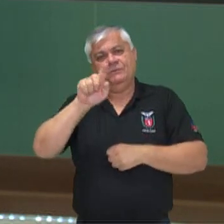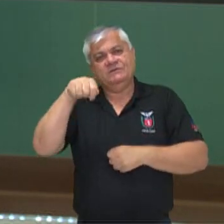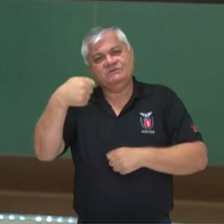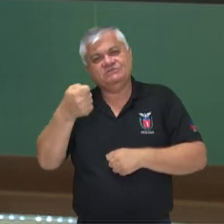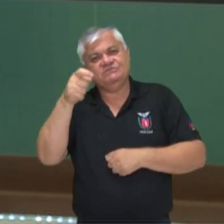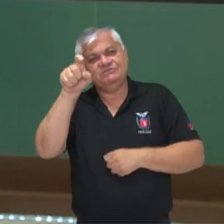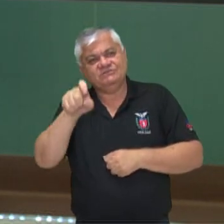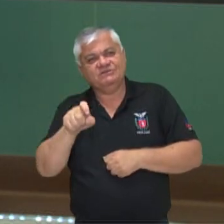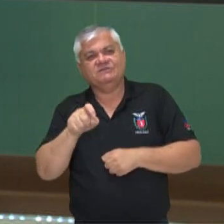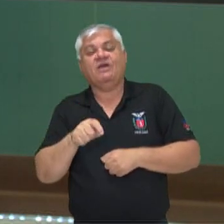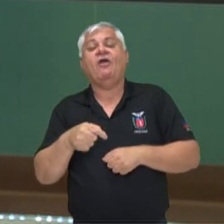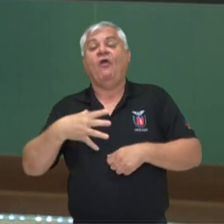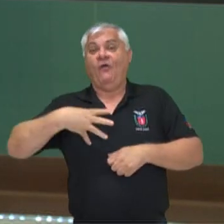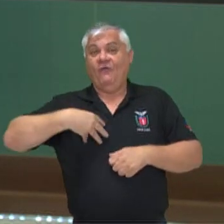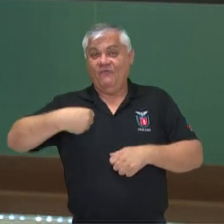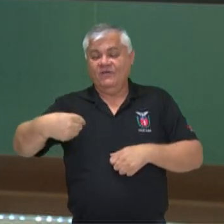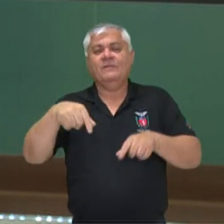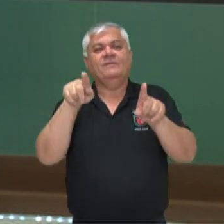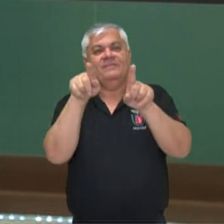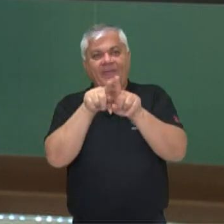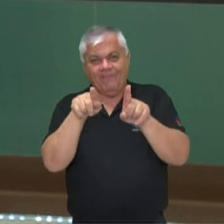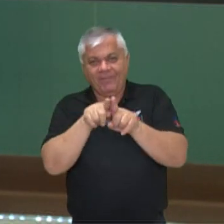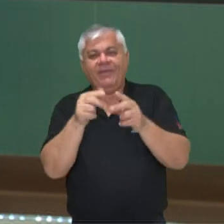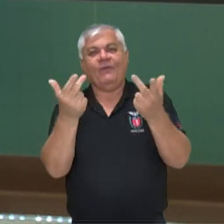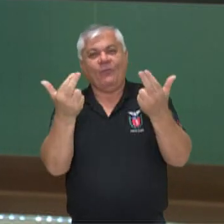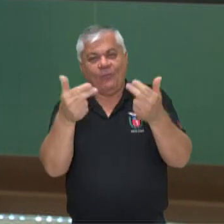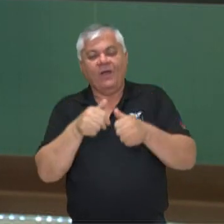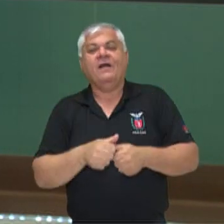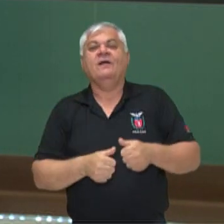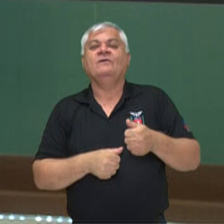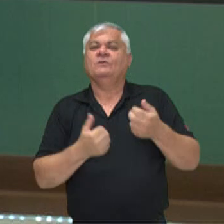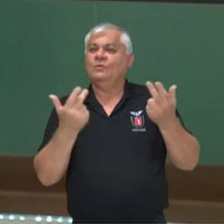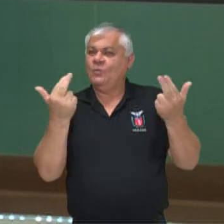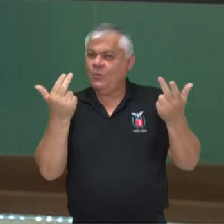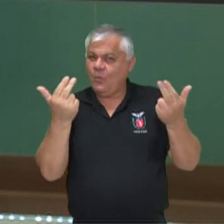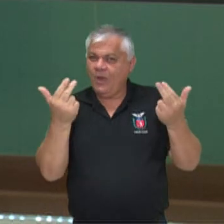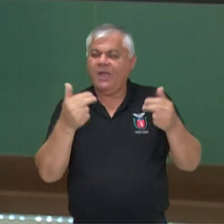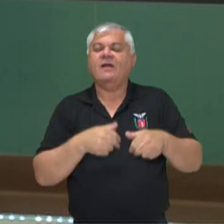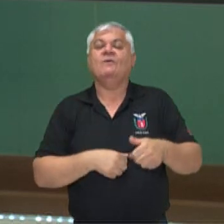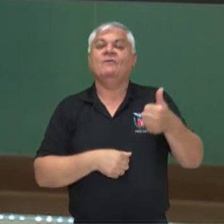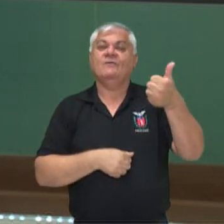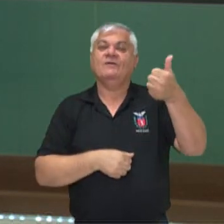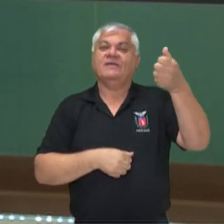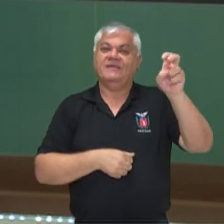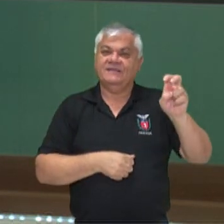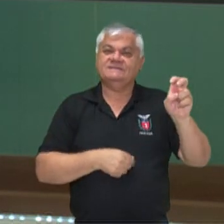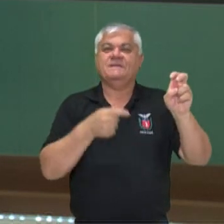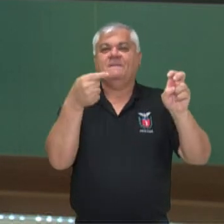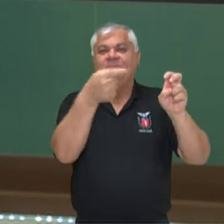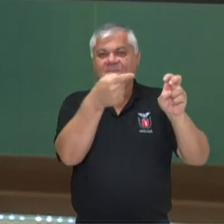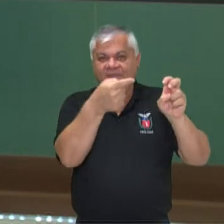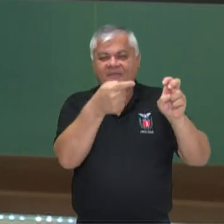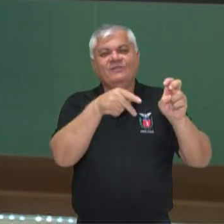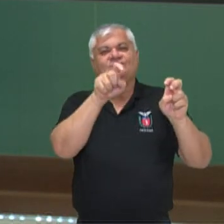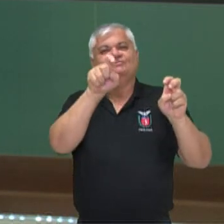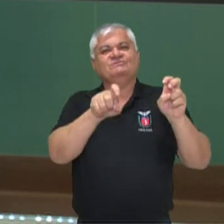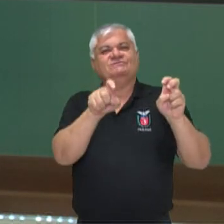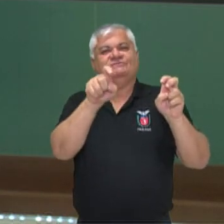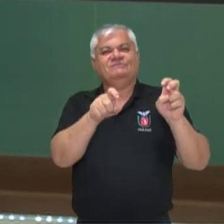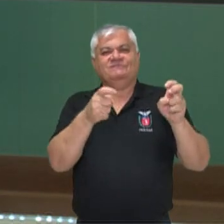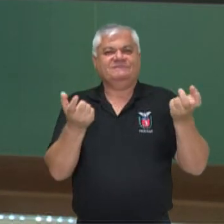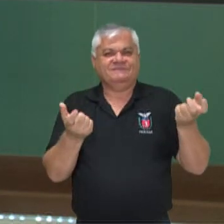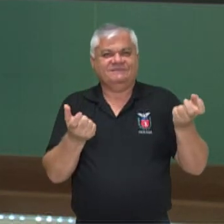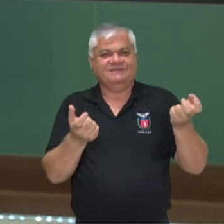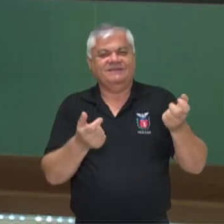do filho também ao mesmo tempo lá atrás. 15, que é a idade que ele tem